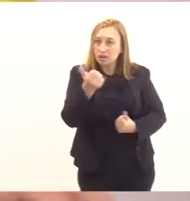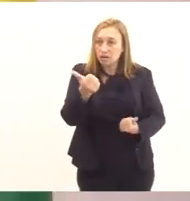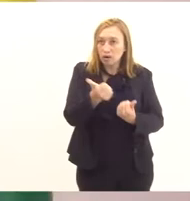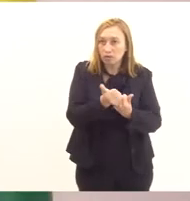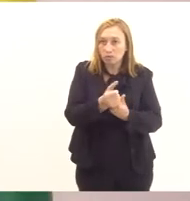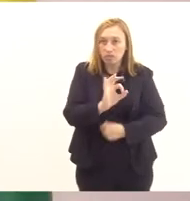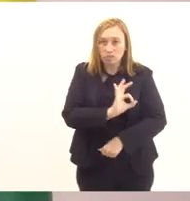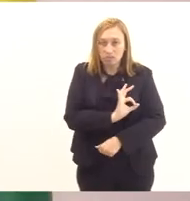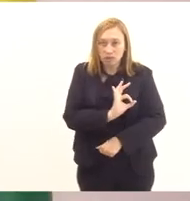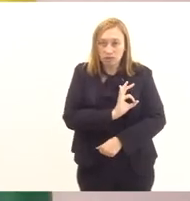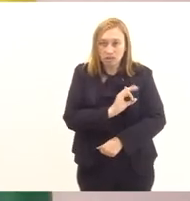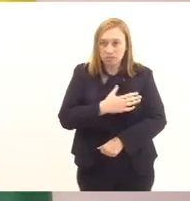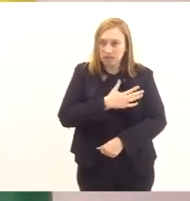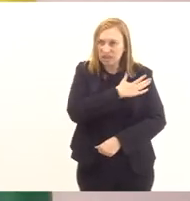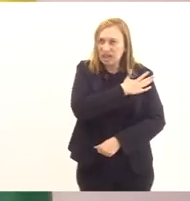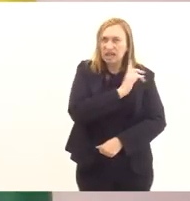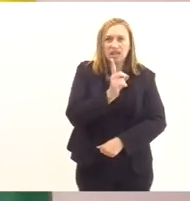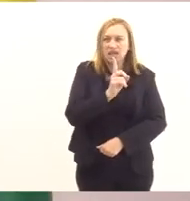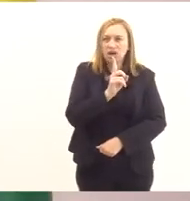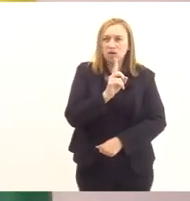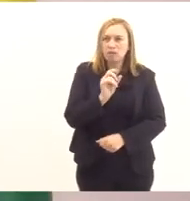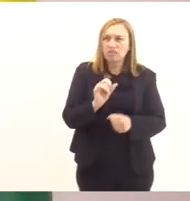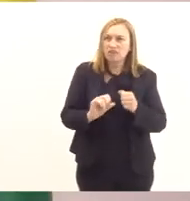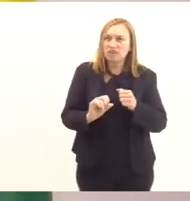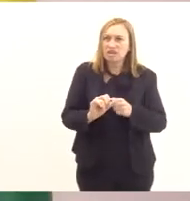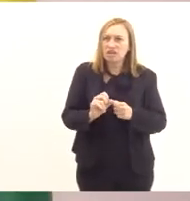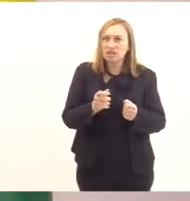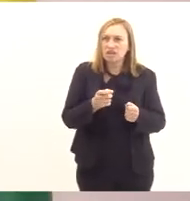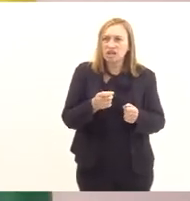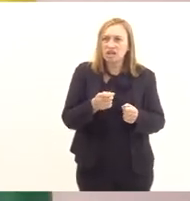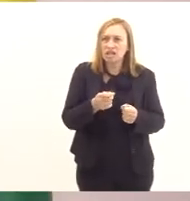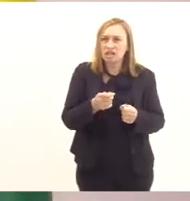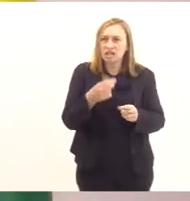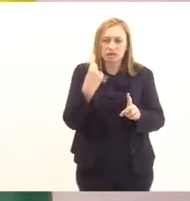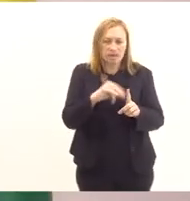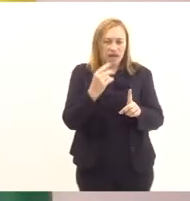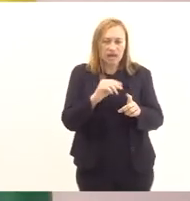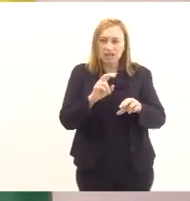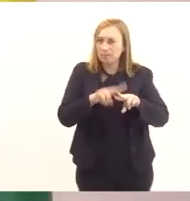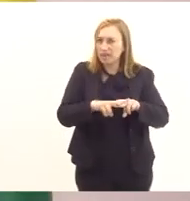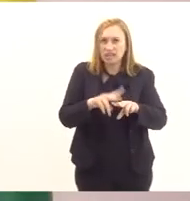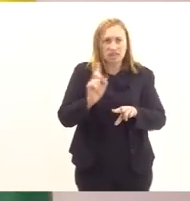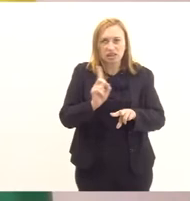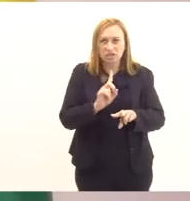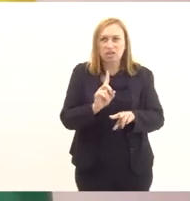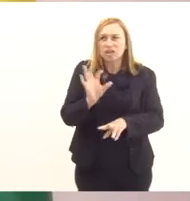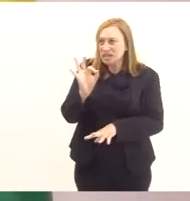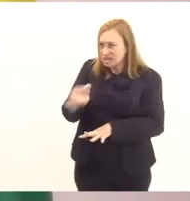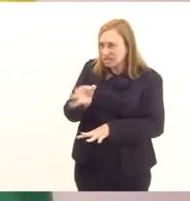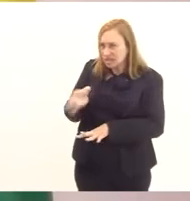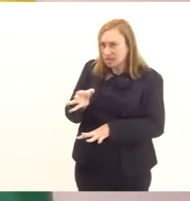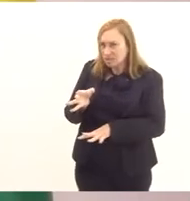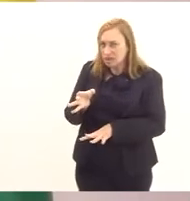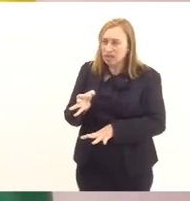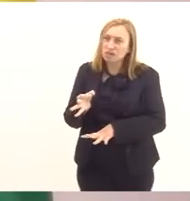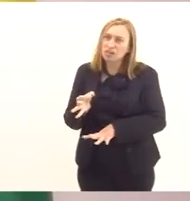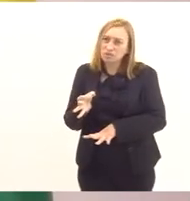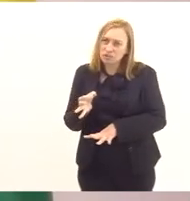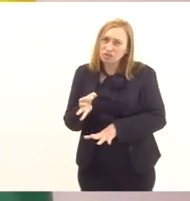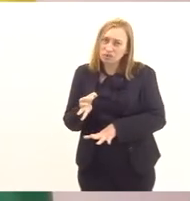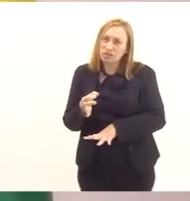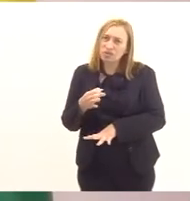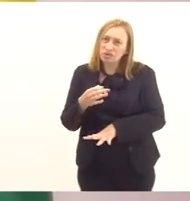apoio da Polícia Militar não para fazer com que ele tome choque seja Algemado até porque isso certamente é típico dele